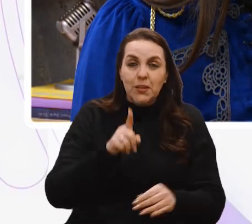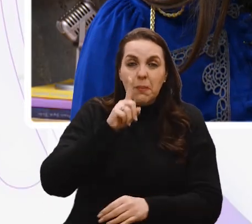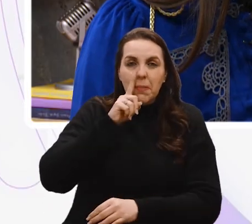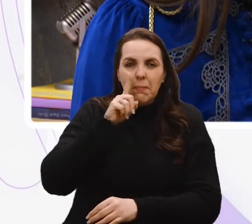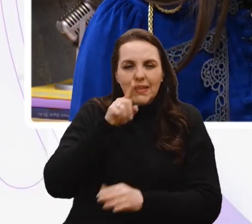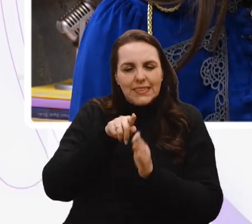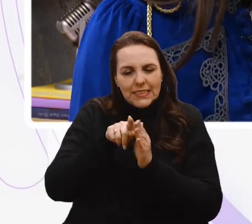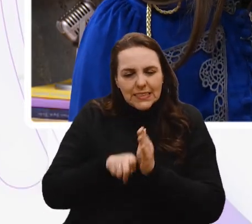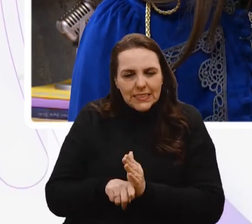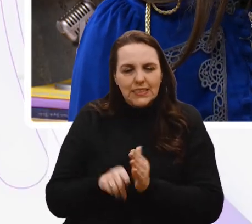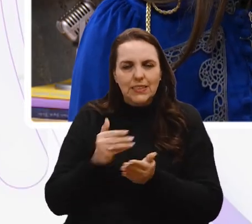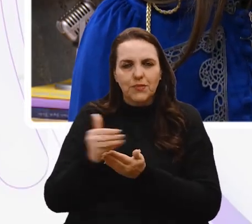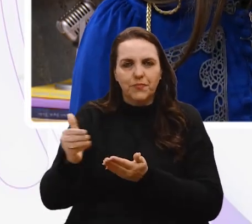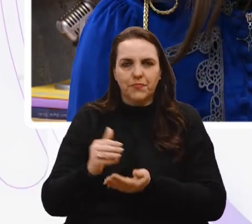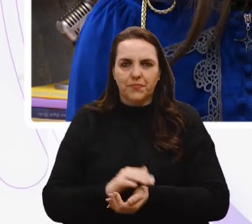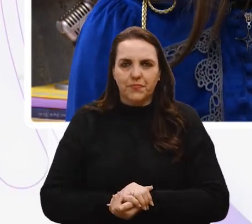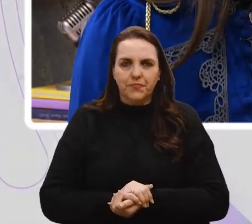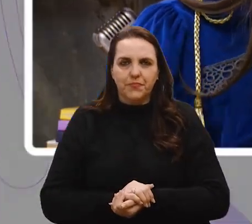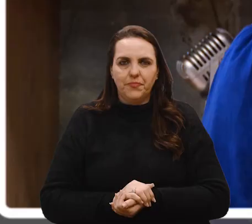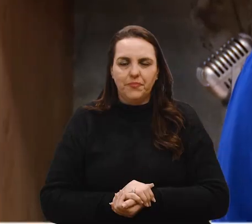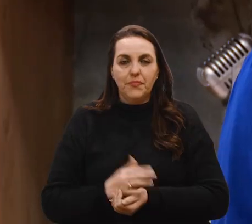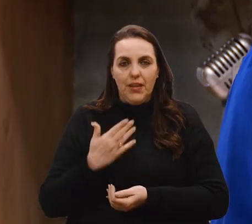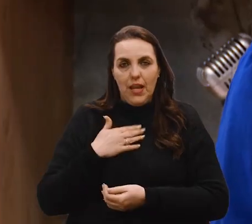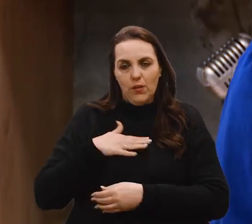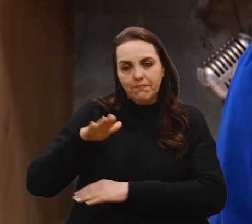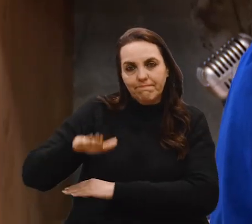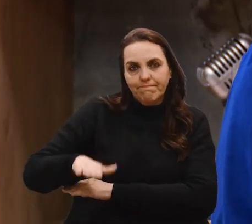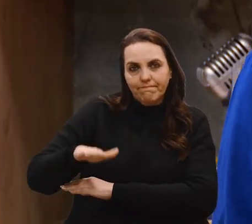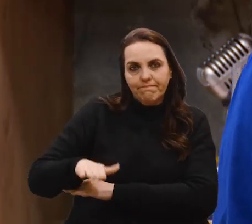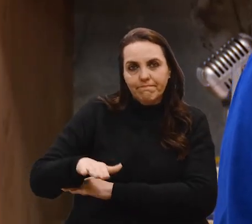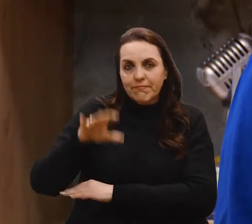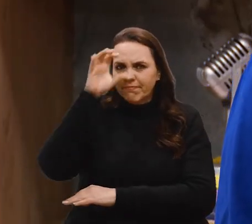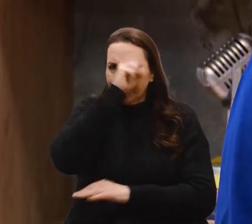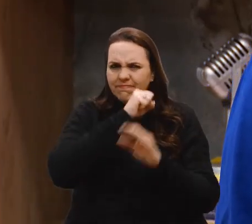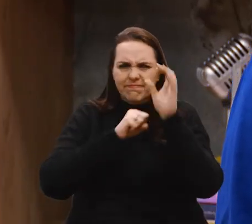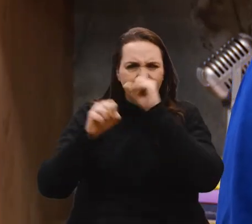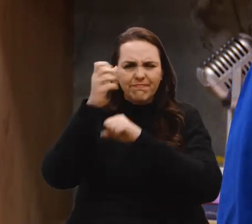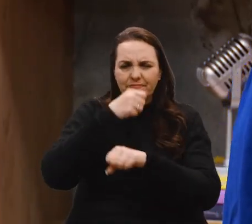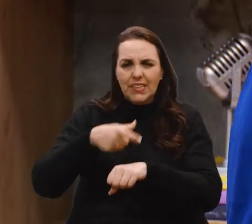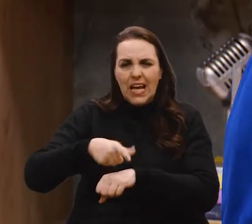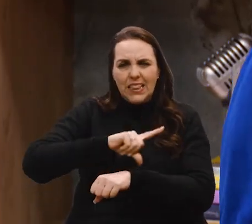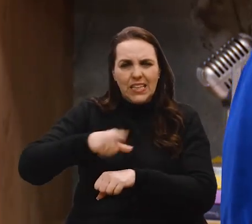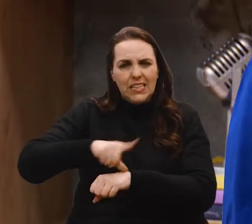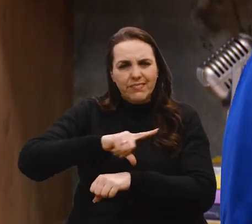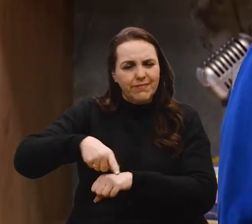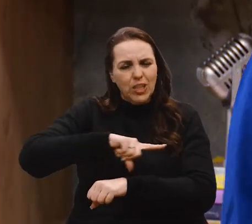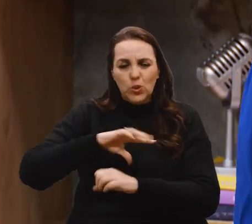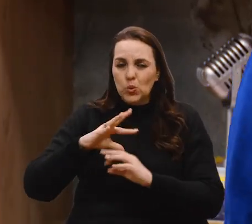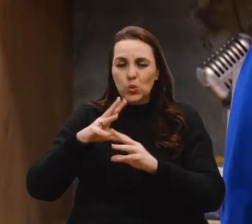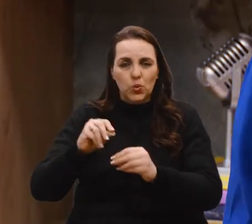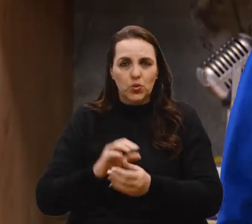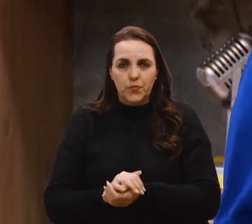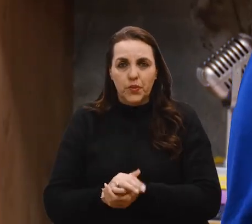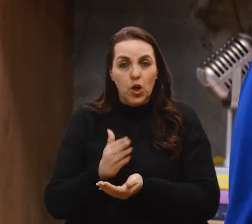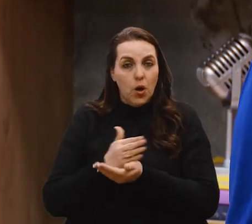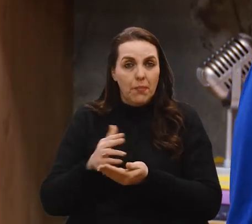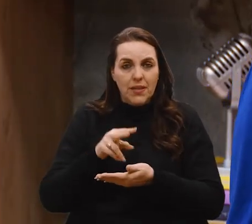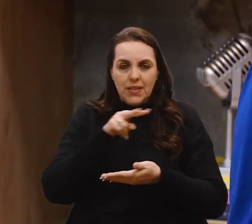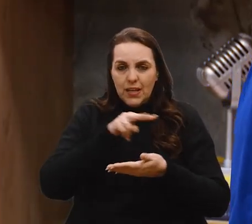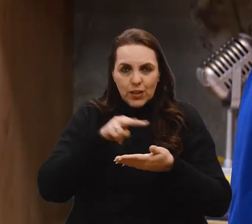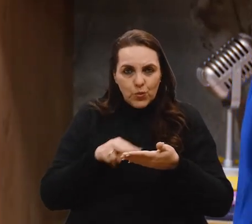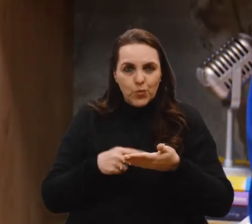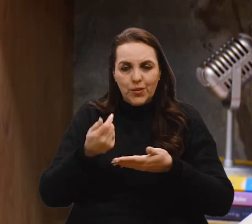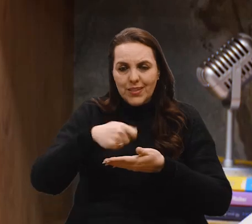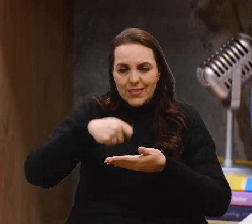a investigar? Foi que eu, desde pequena, eu sempre aprendi tudo muito precocemente. Assim, tudo que começa, ler, escrever, tudo foi muito